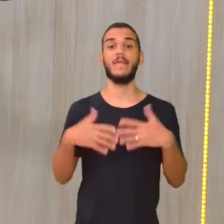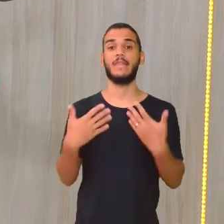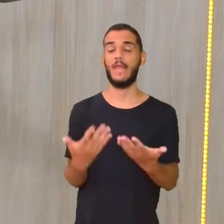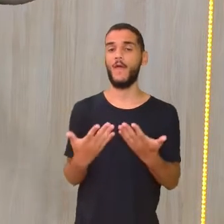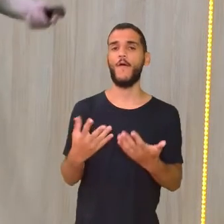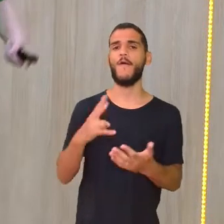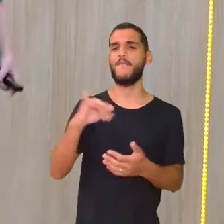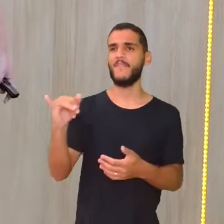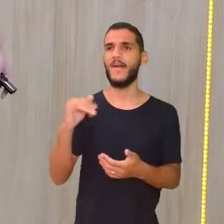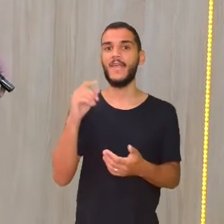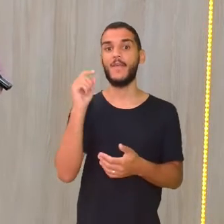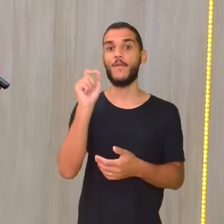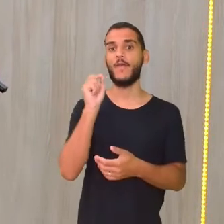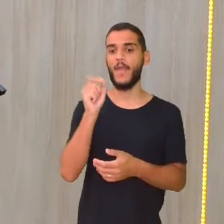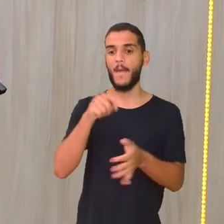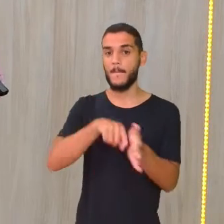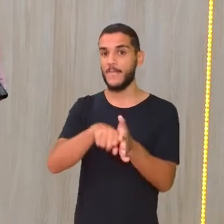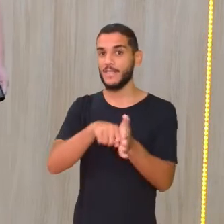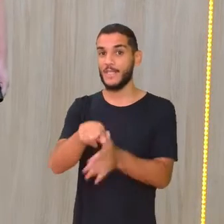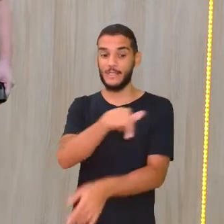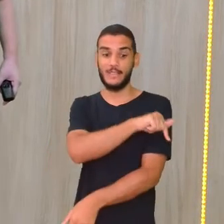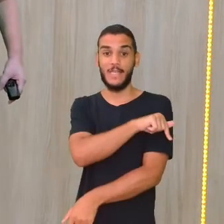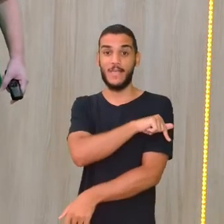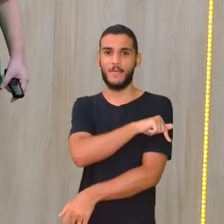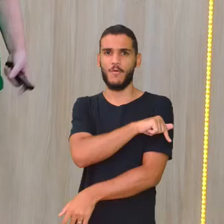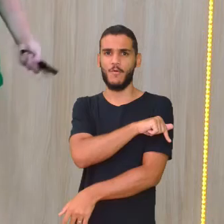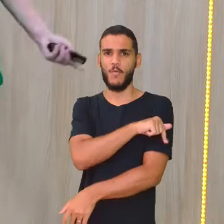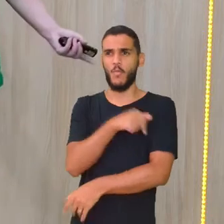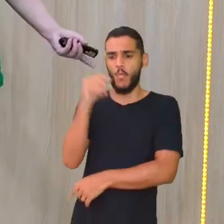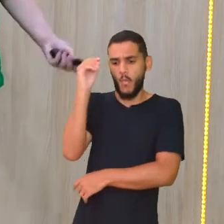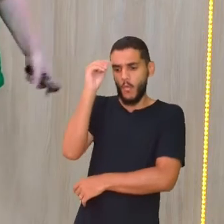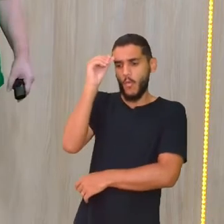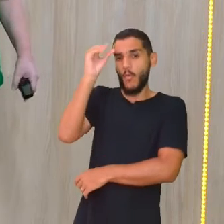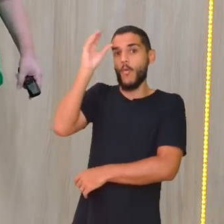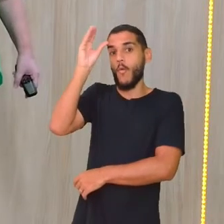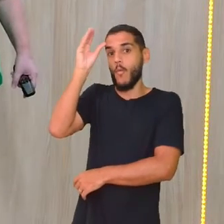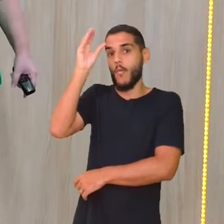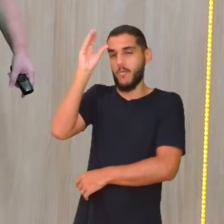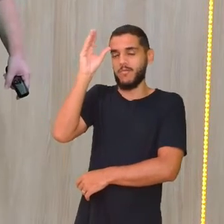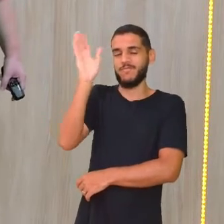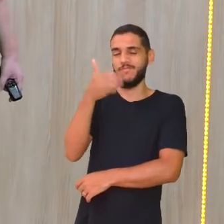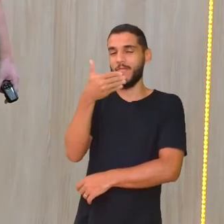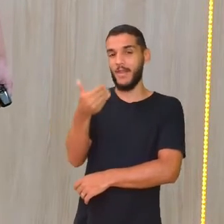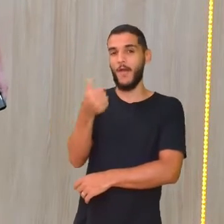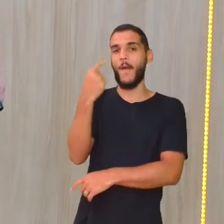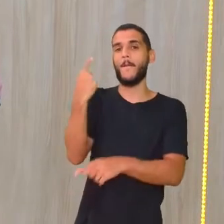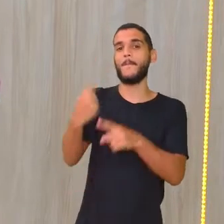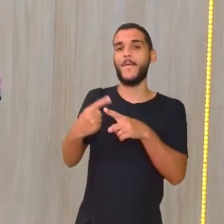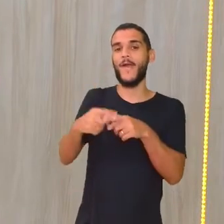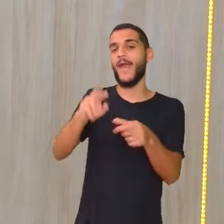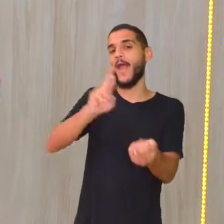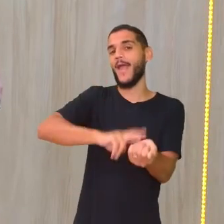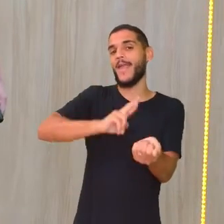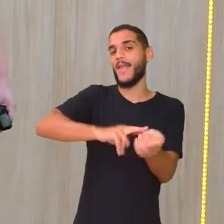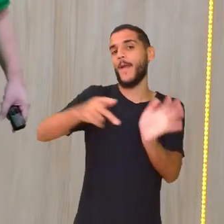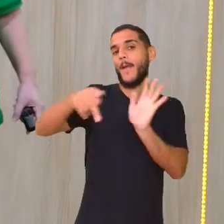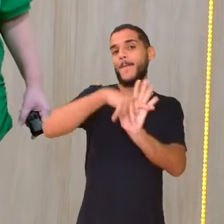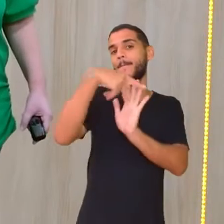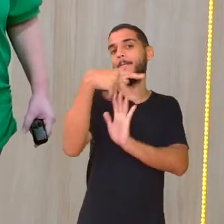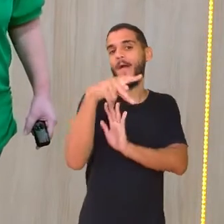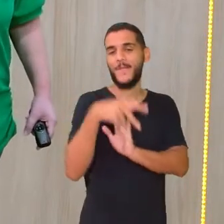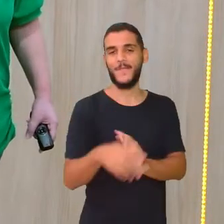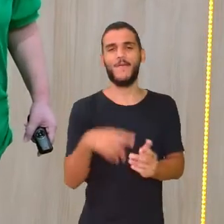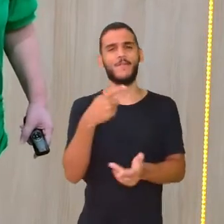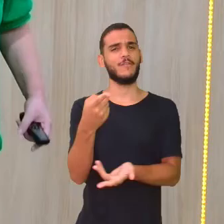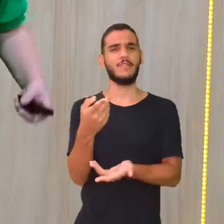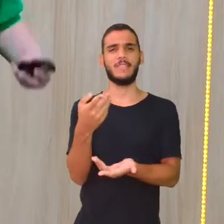olhar o do 7º e vai adiantar. Pode? Claro que sim. O ritmo é seu. É você que